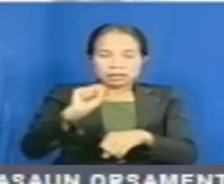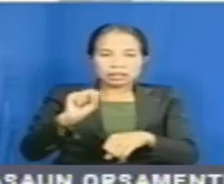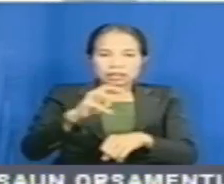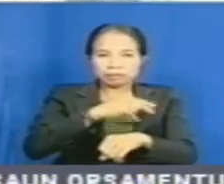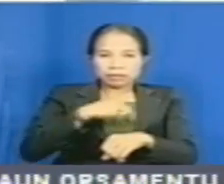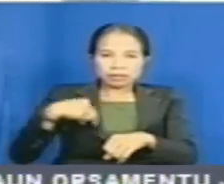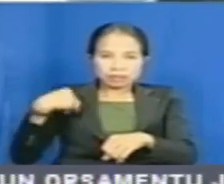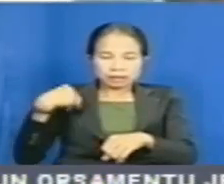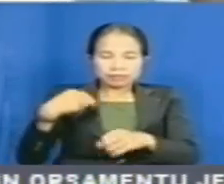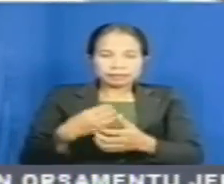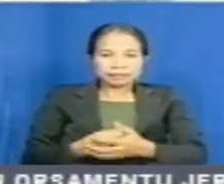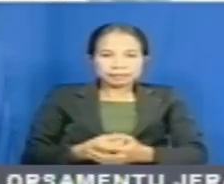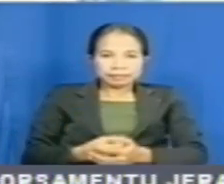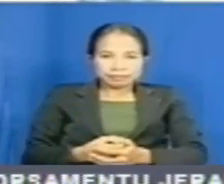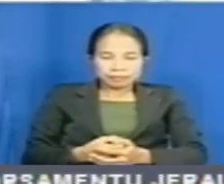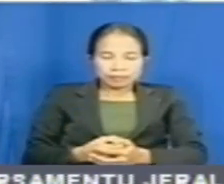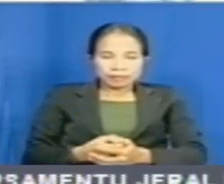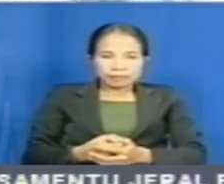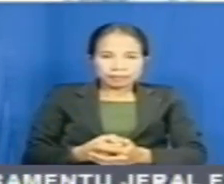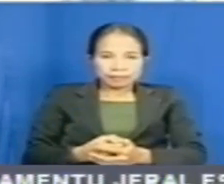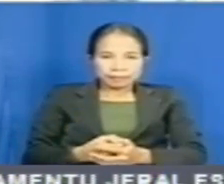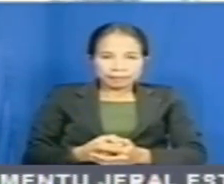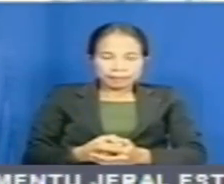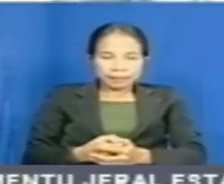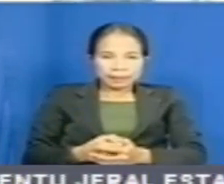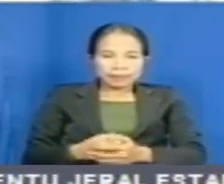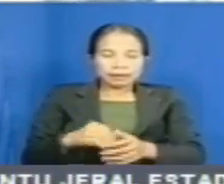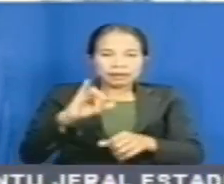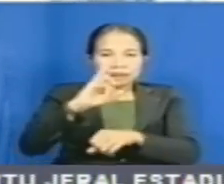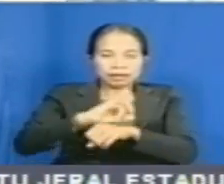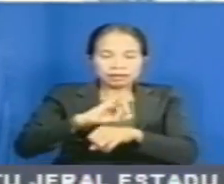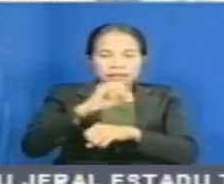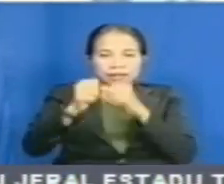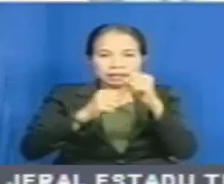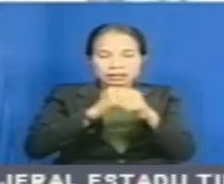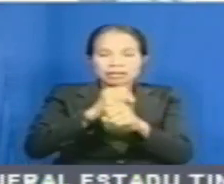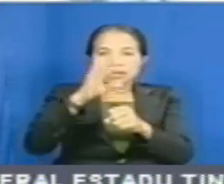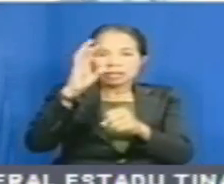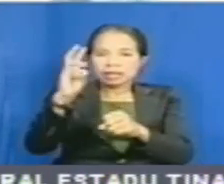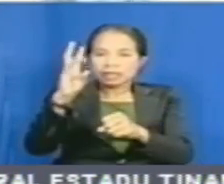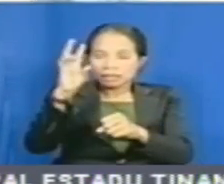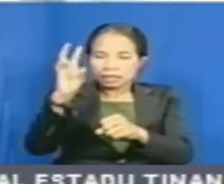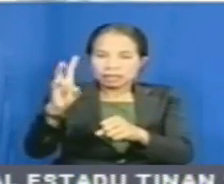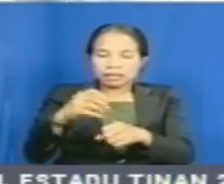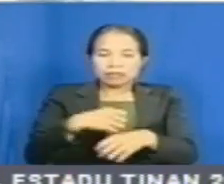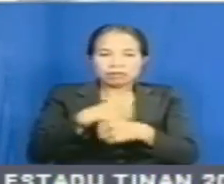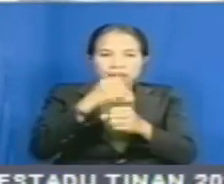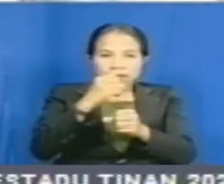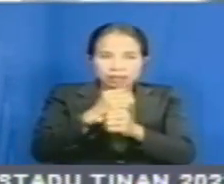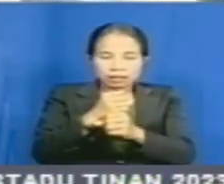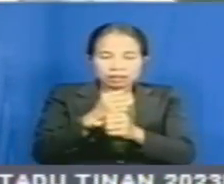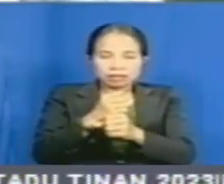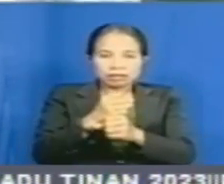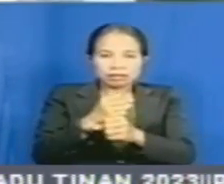Minia kapela ini yang tina meng dan tina hikunya lara hari wene o sempre para ya oin